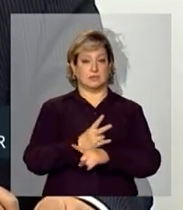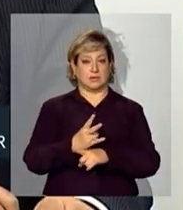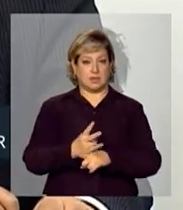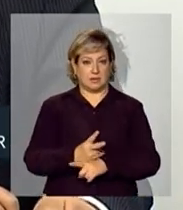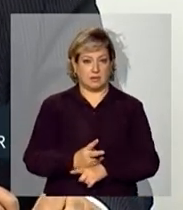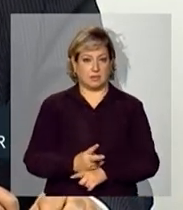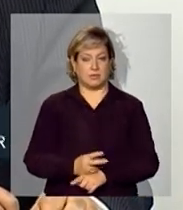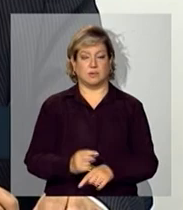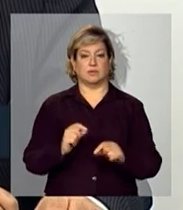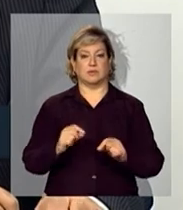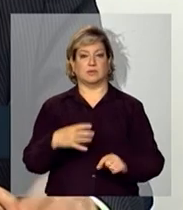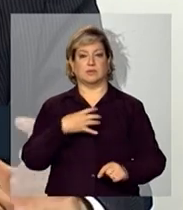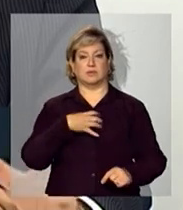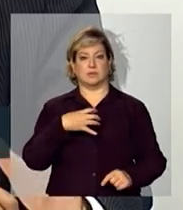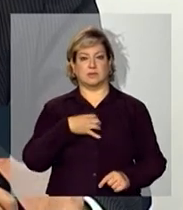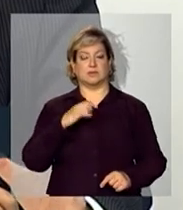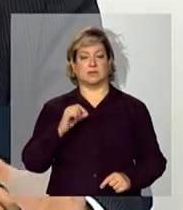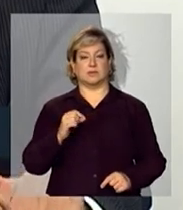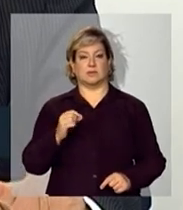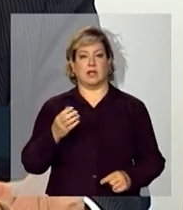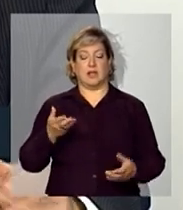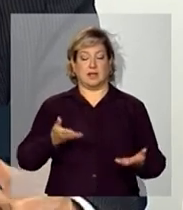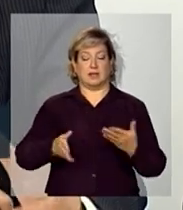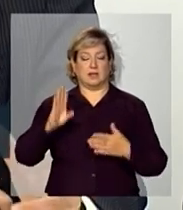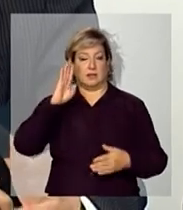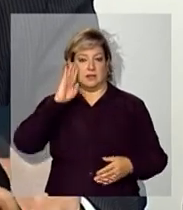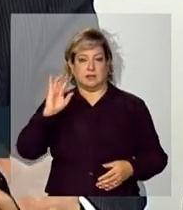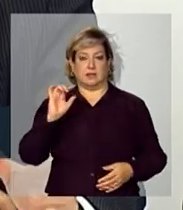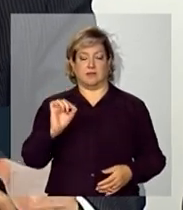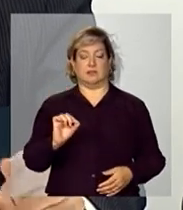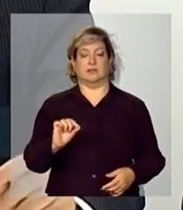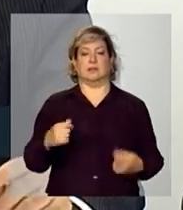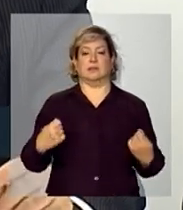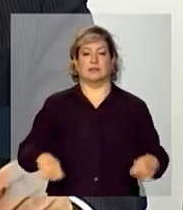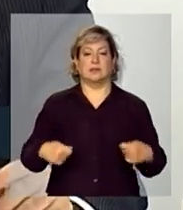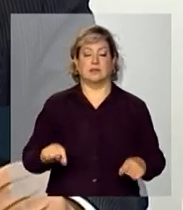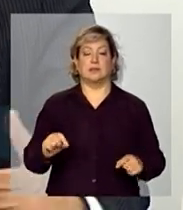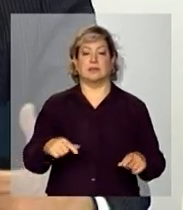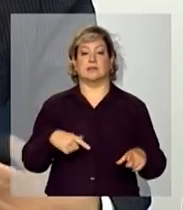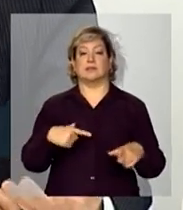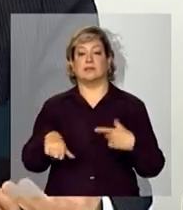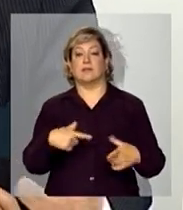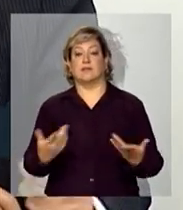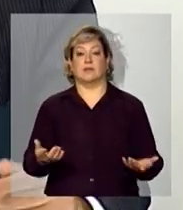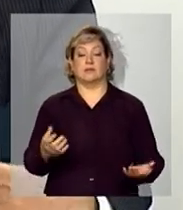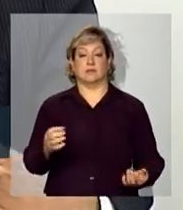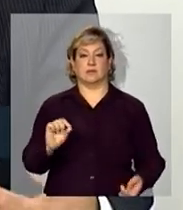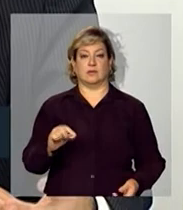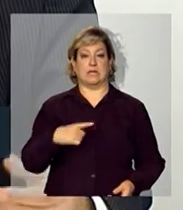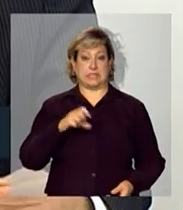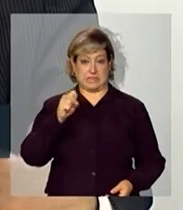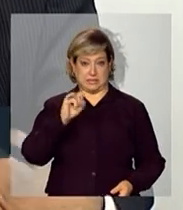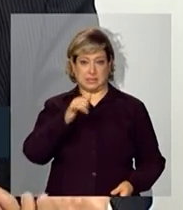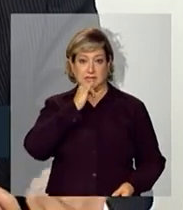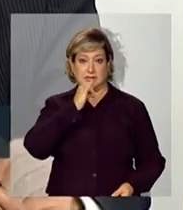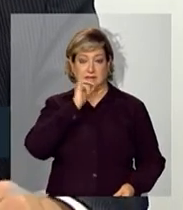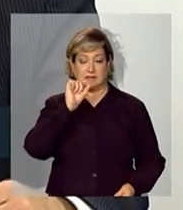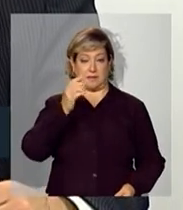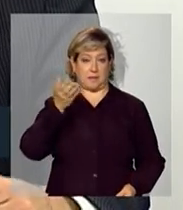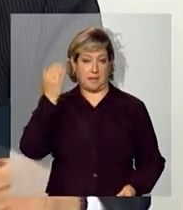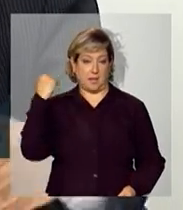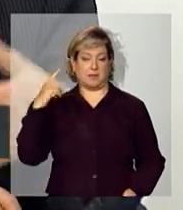no sentido de atender crescente demanda de serviços convergente se no passado nós tínhamos telefone